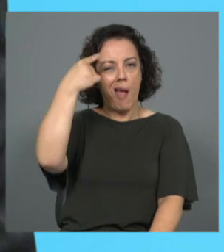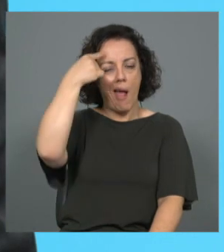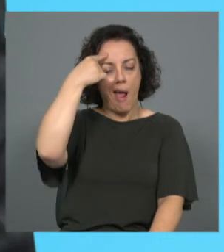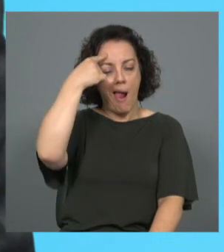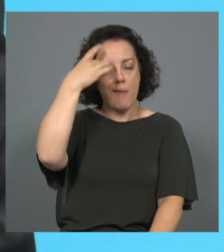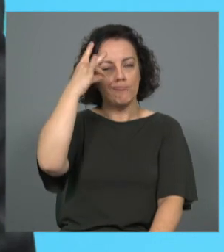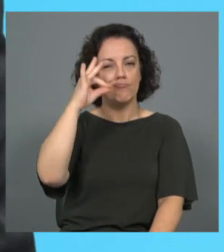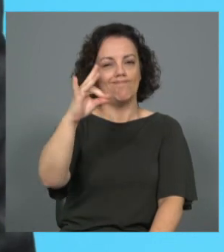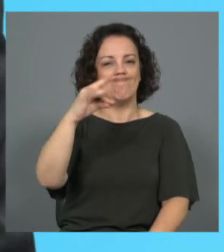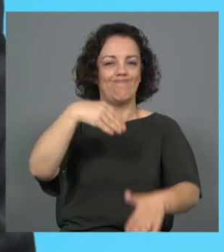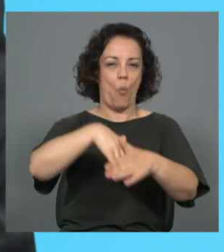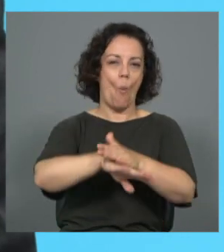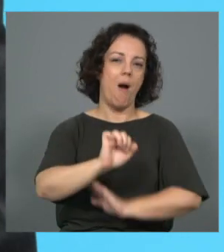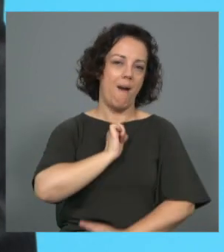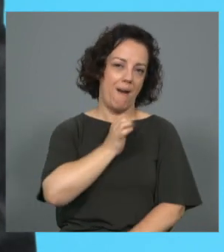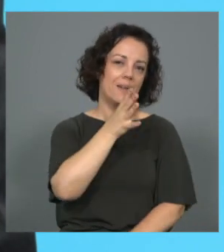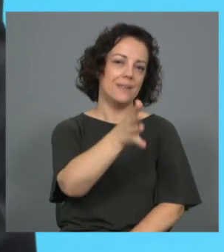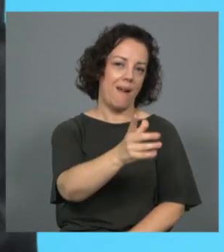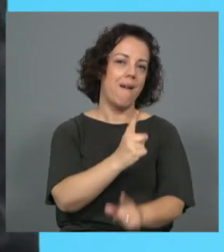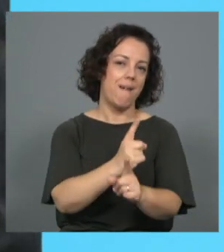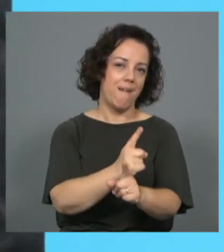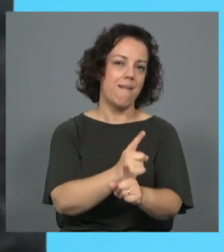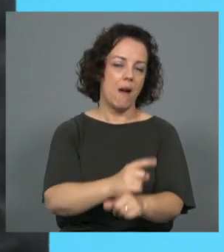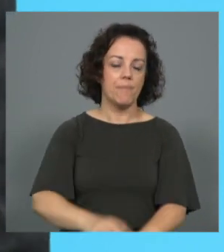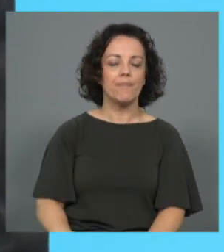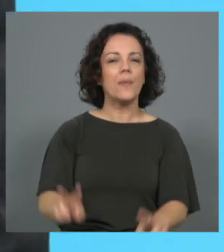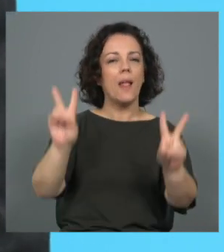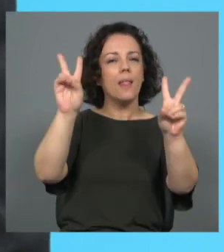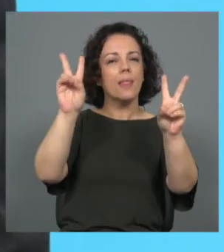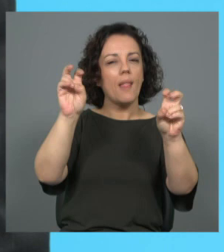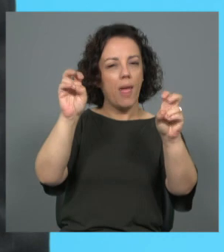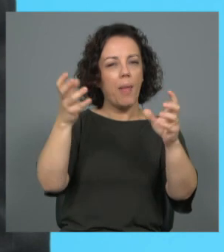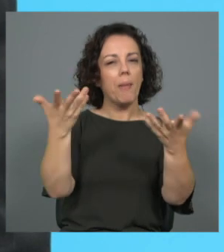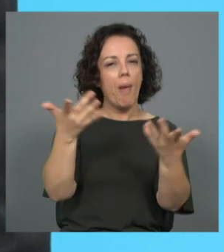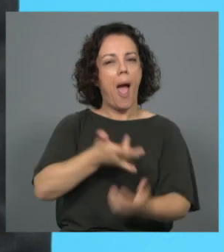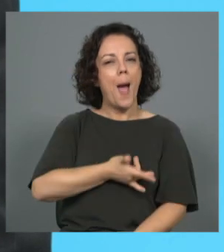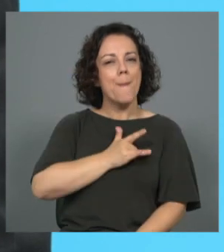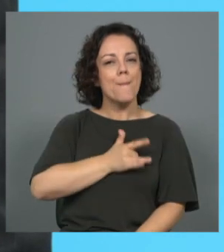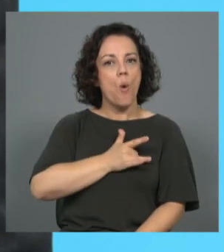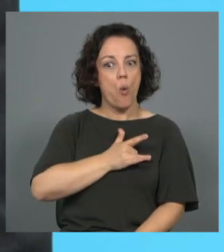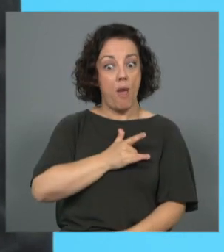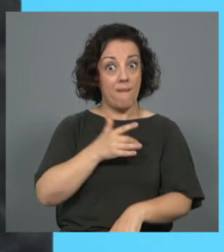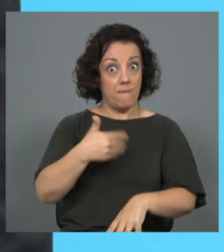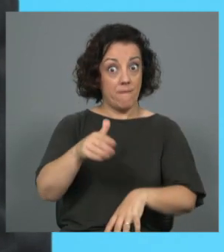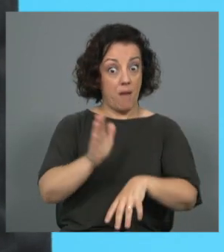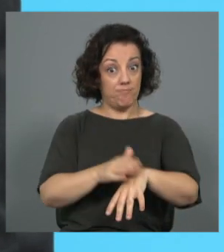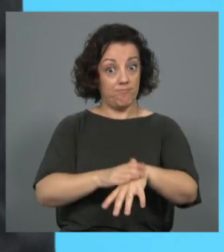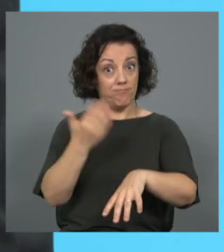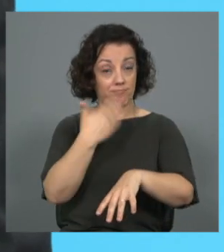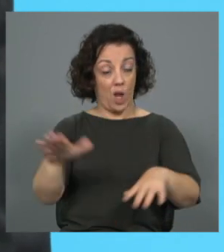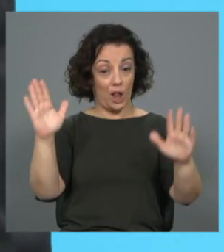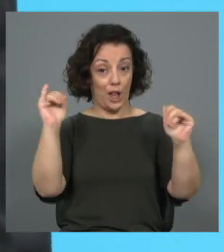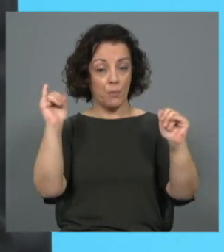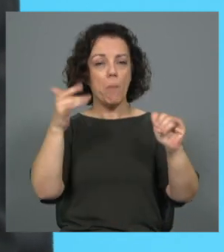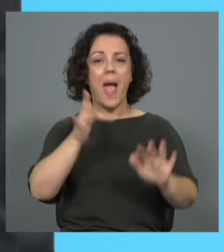Continua com o tema do amor neste momento de despedida dos discípulos. Amor que é a toda